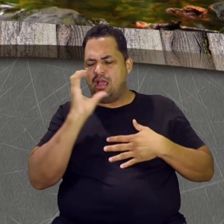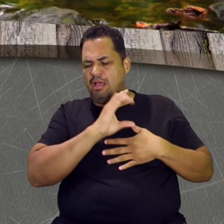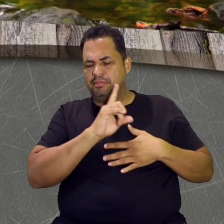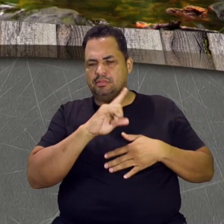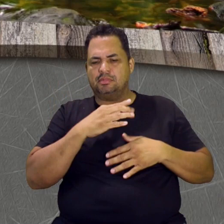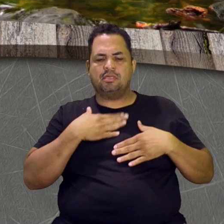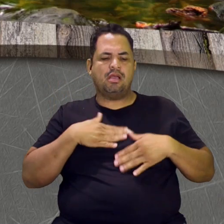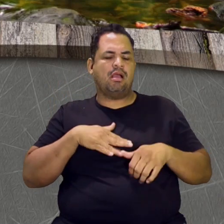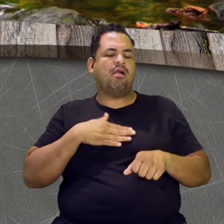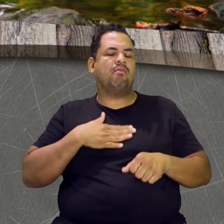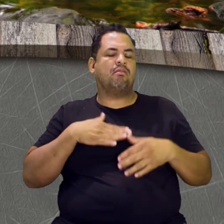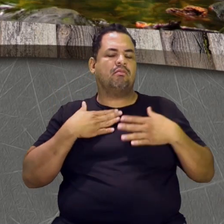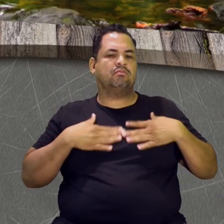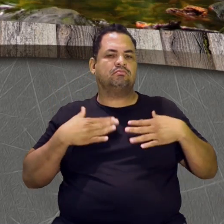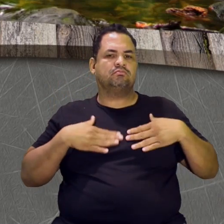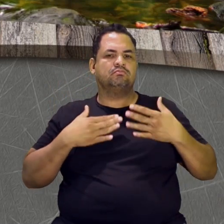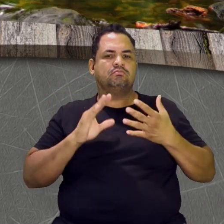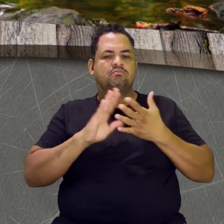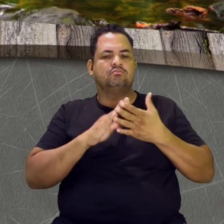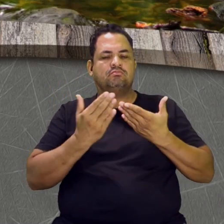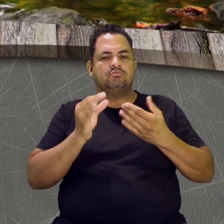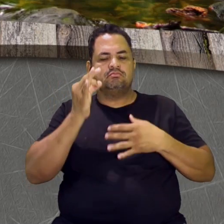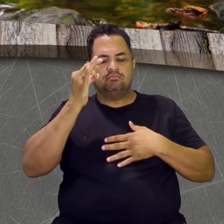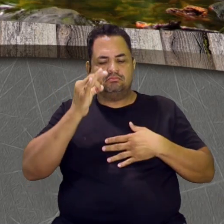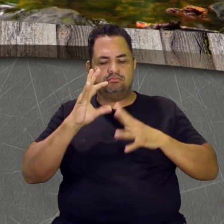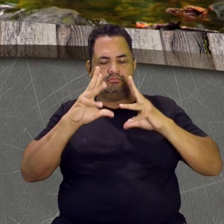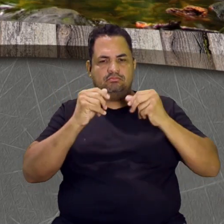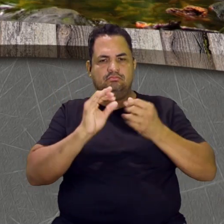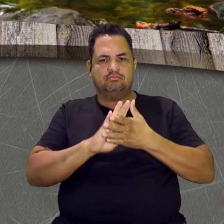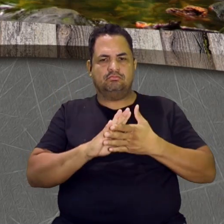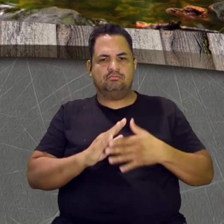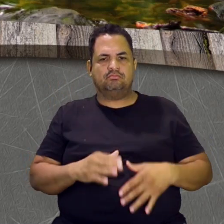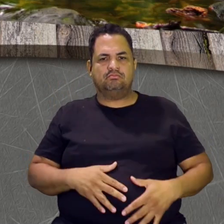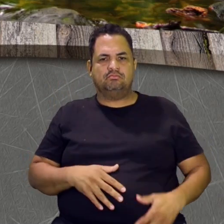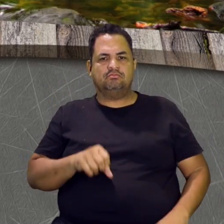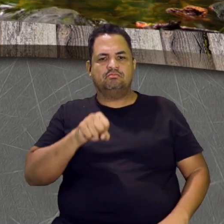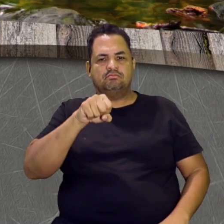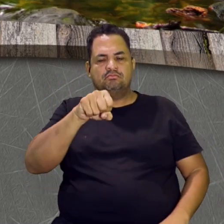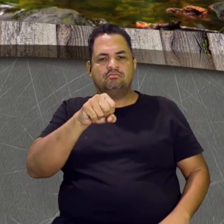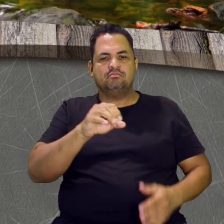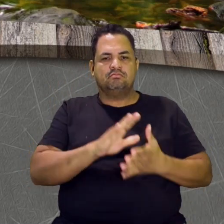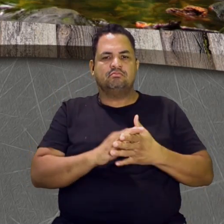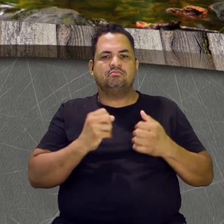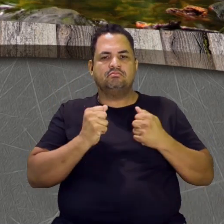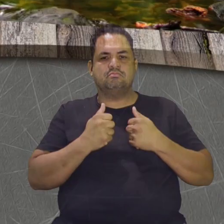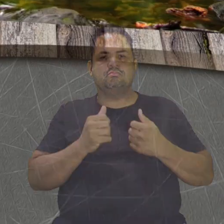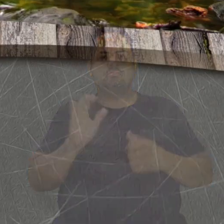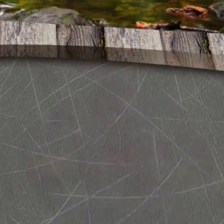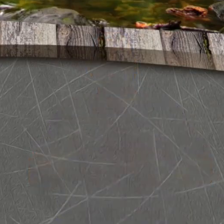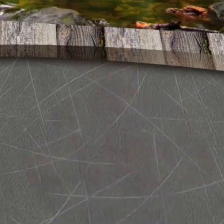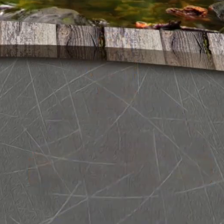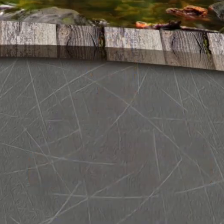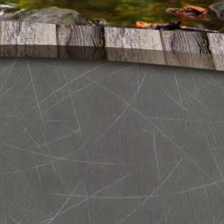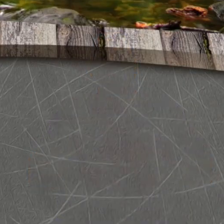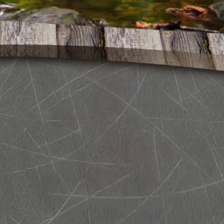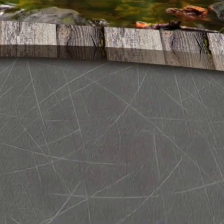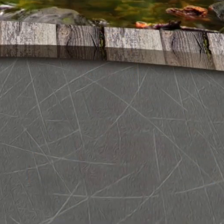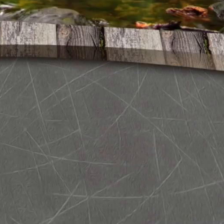calma o coração de vocês, concentre que vai dar tudo certo, tá bom? Toca aqui e tamo junto sempre. Tchau, tchau!